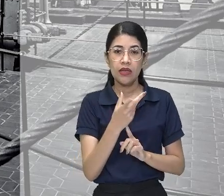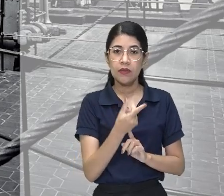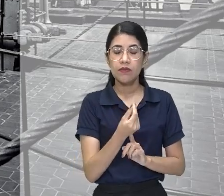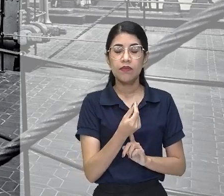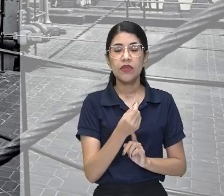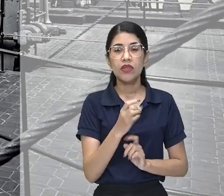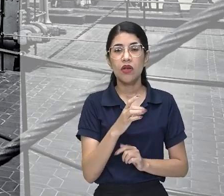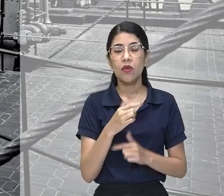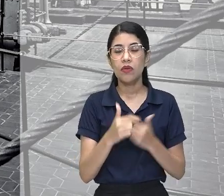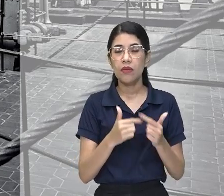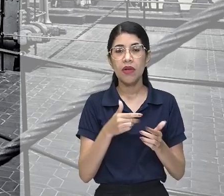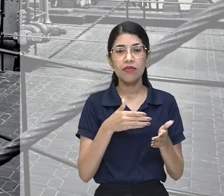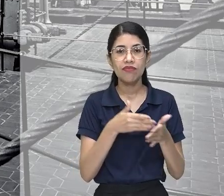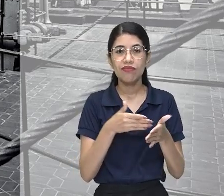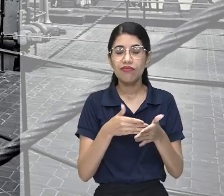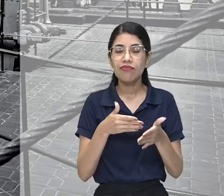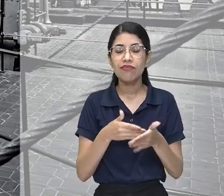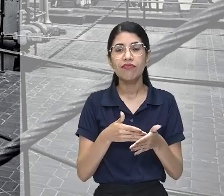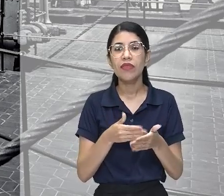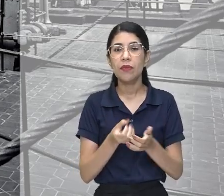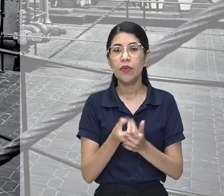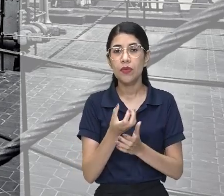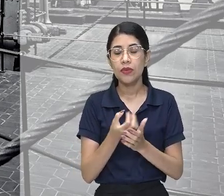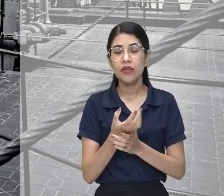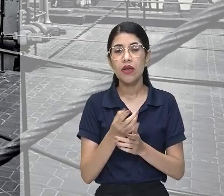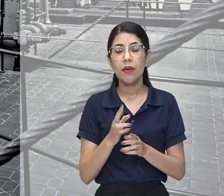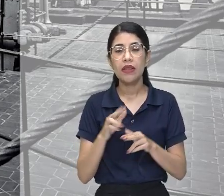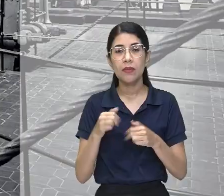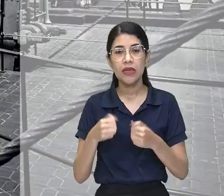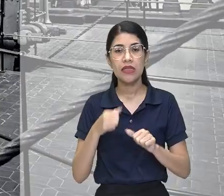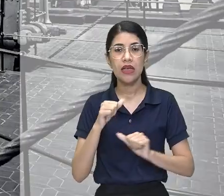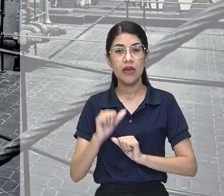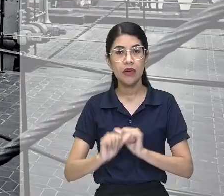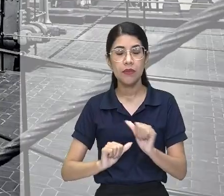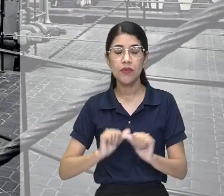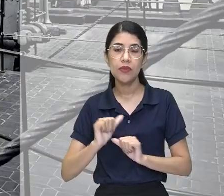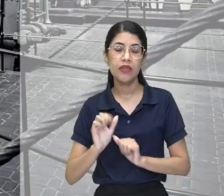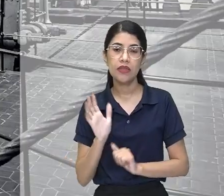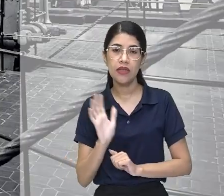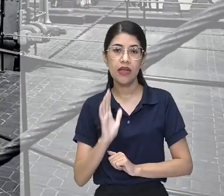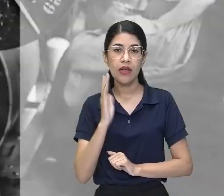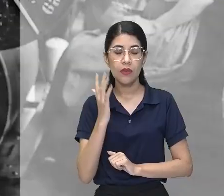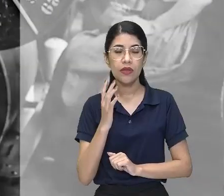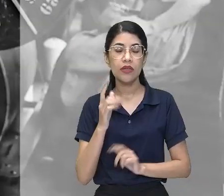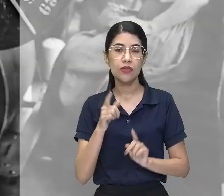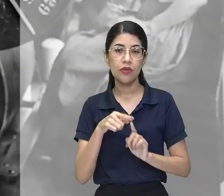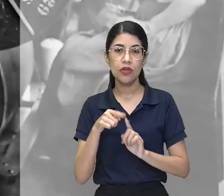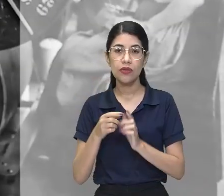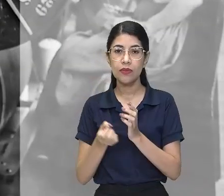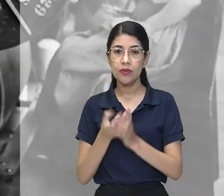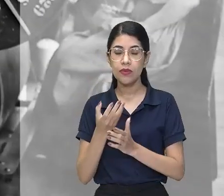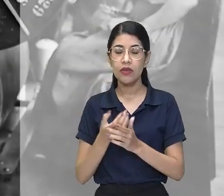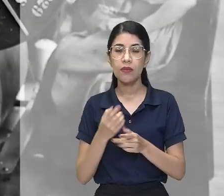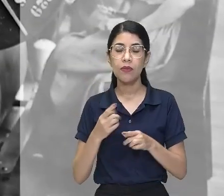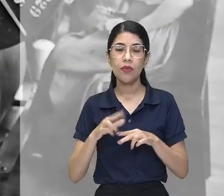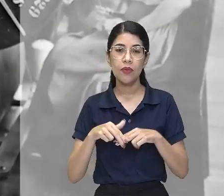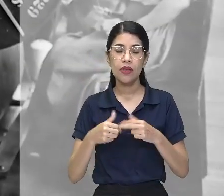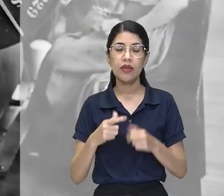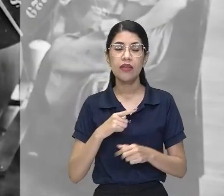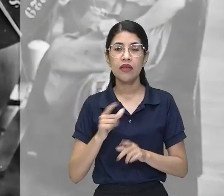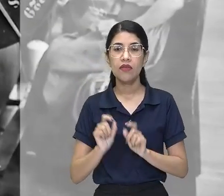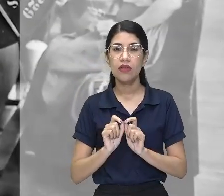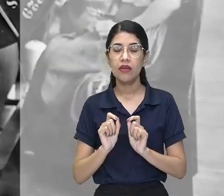era limitada. Então era necessário ter uma transformação nos meios de produção. E por conta disso, houve